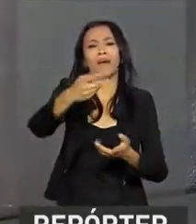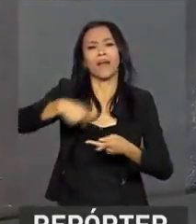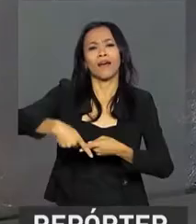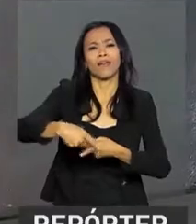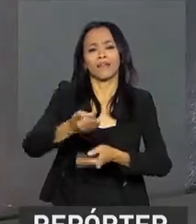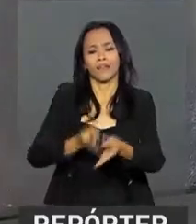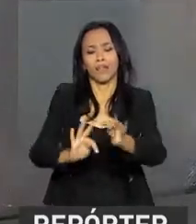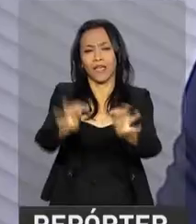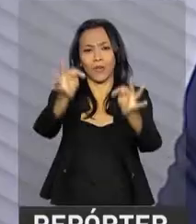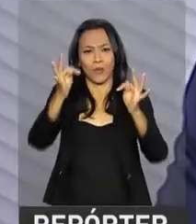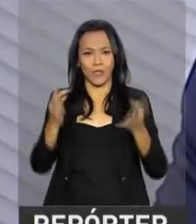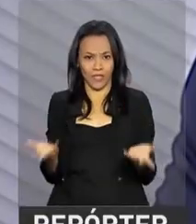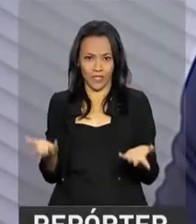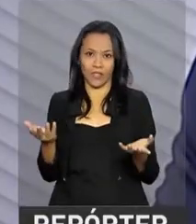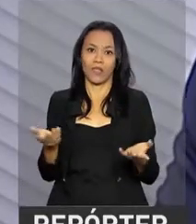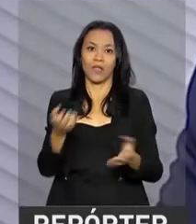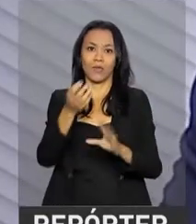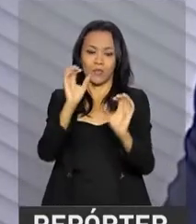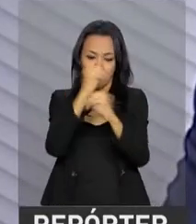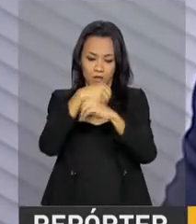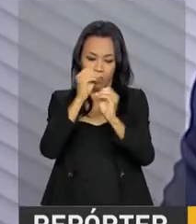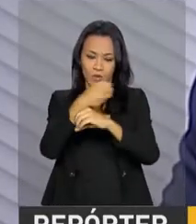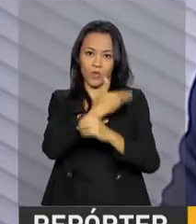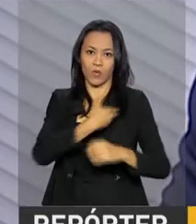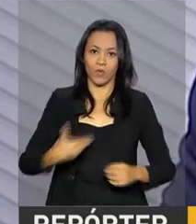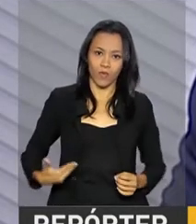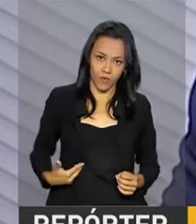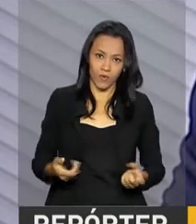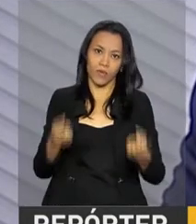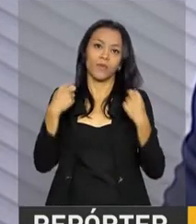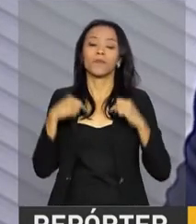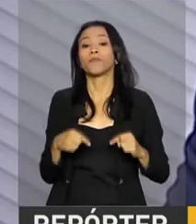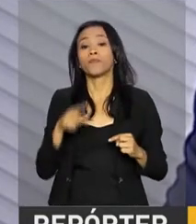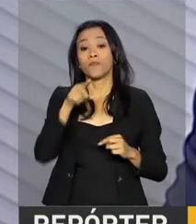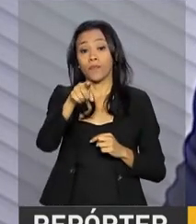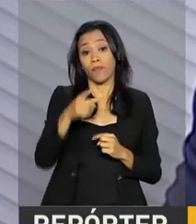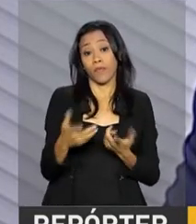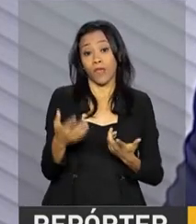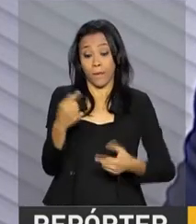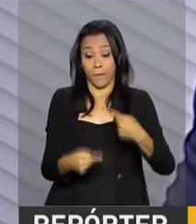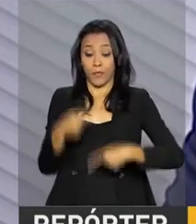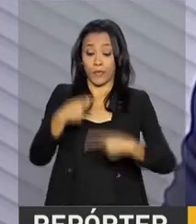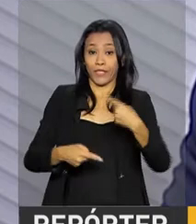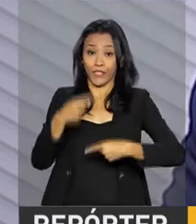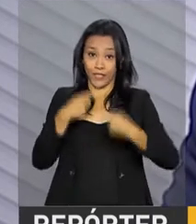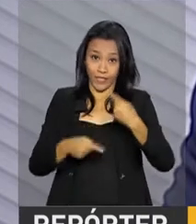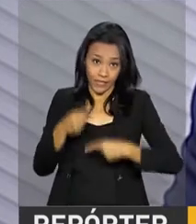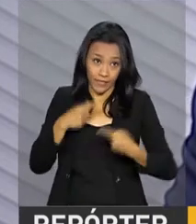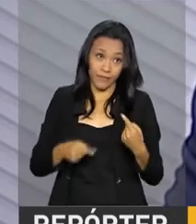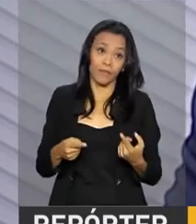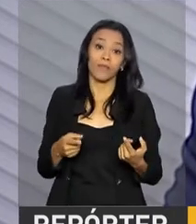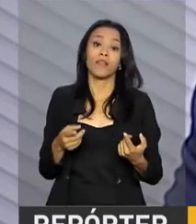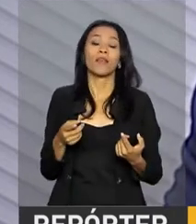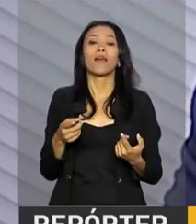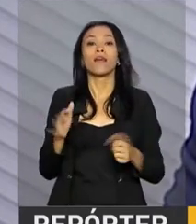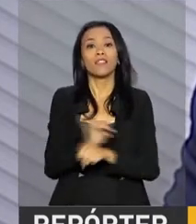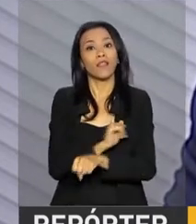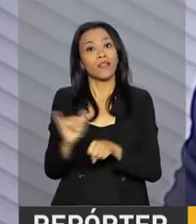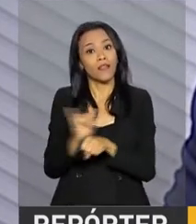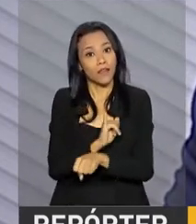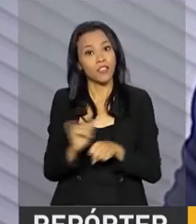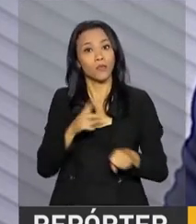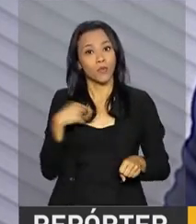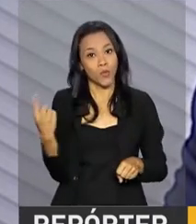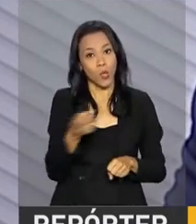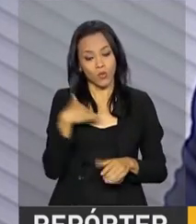públicos a política do complexo industrial ela é estratégica para o nosso